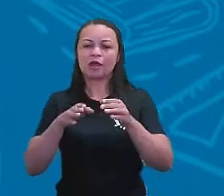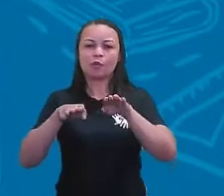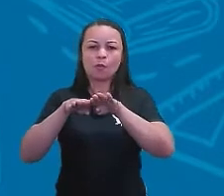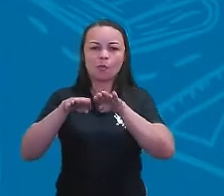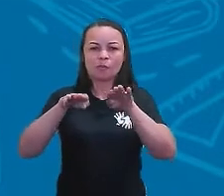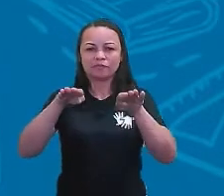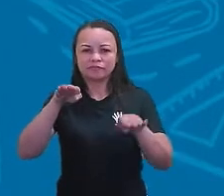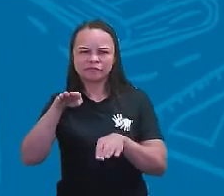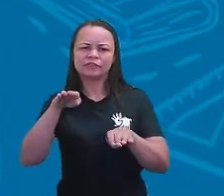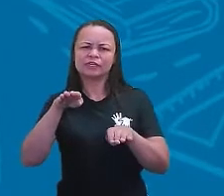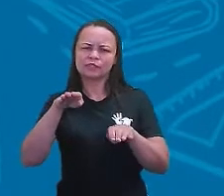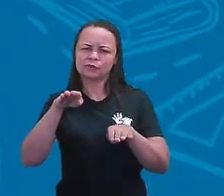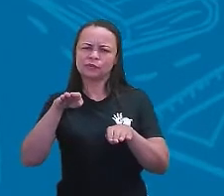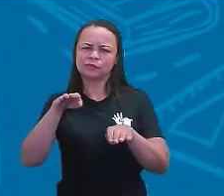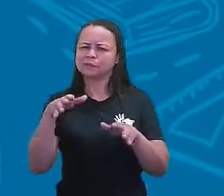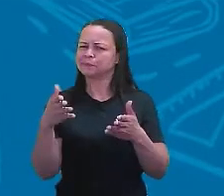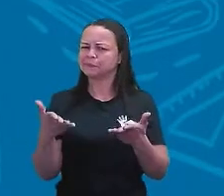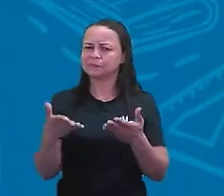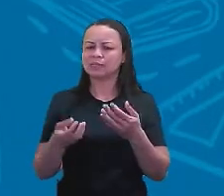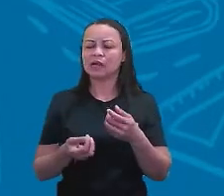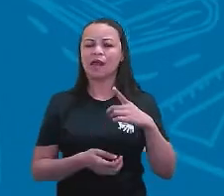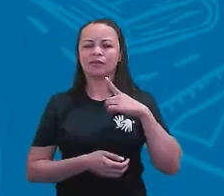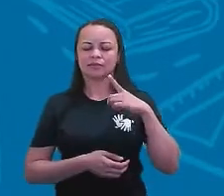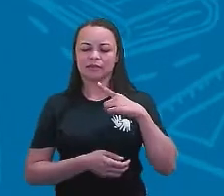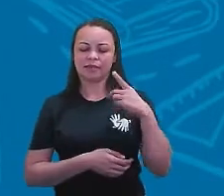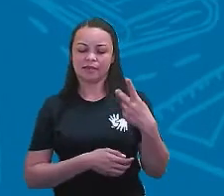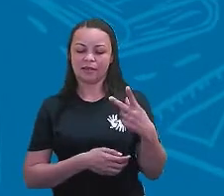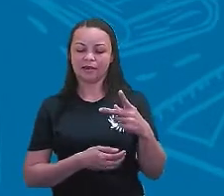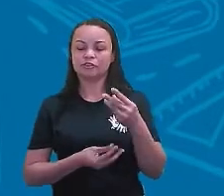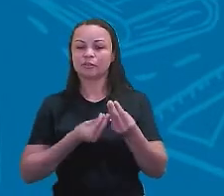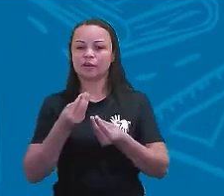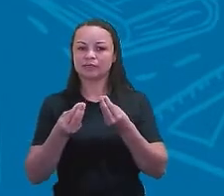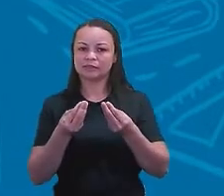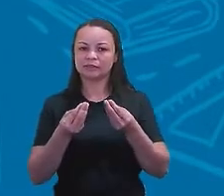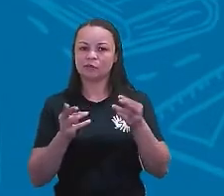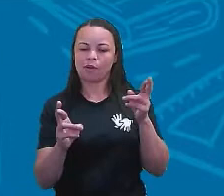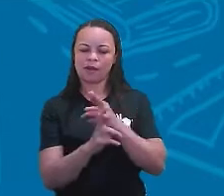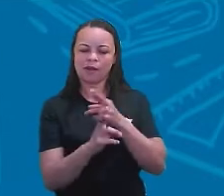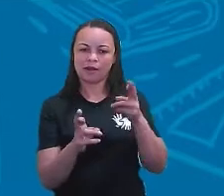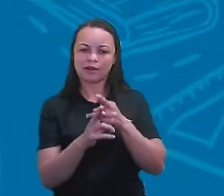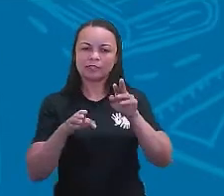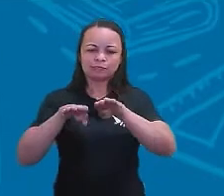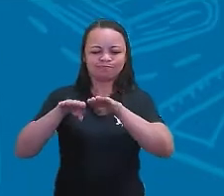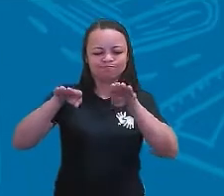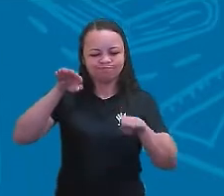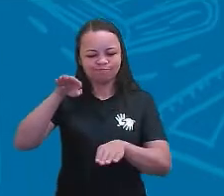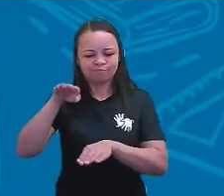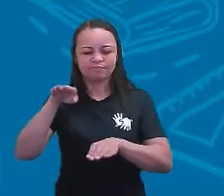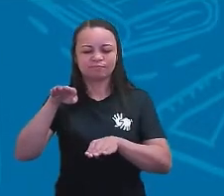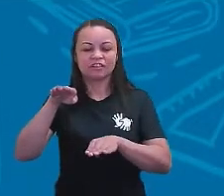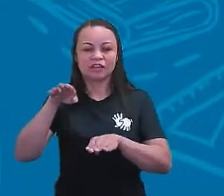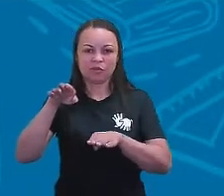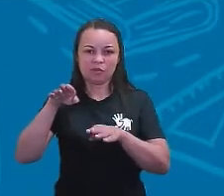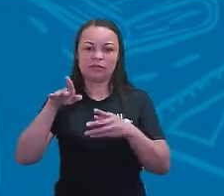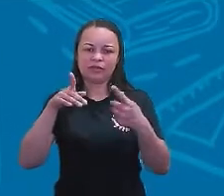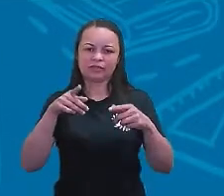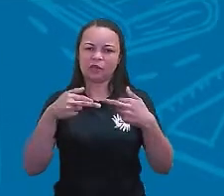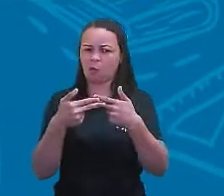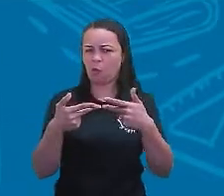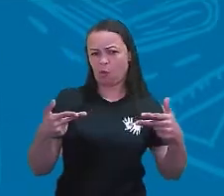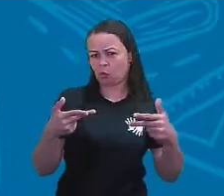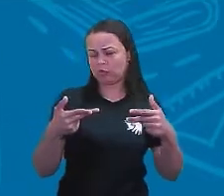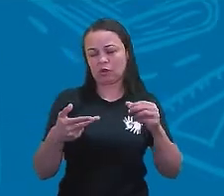comparative of inferiority. A gente tem aí, eles estabelecem o quê? Uma relação de inferioridade entre coisa